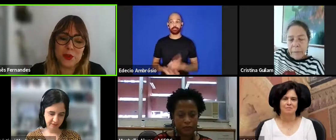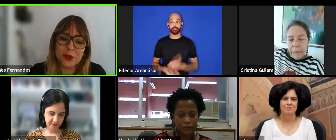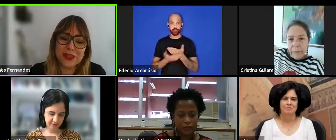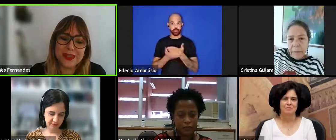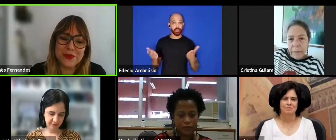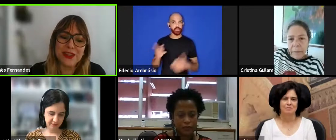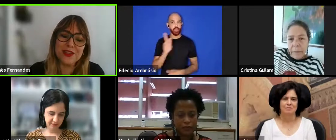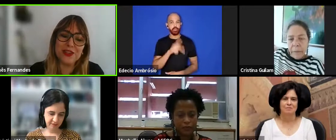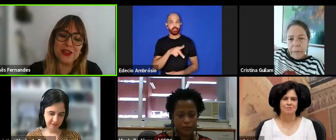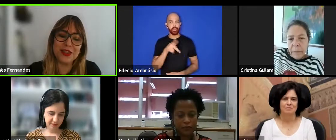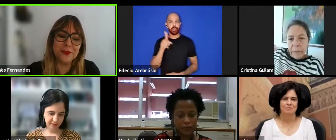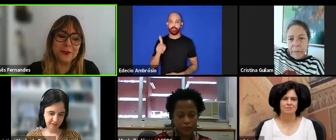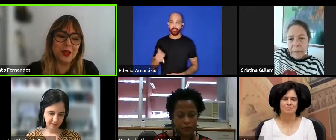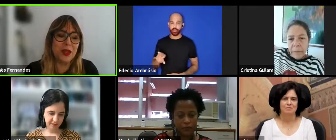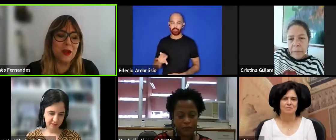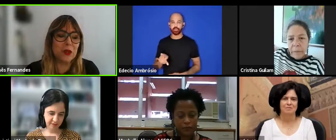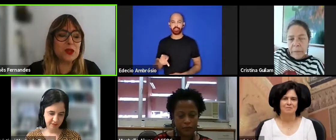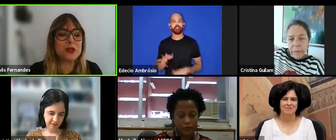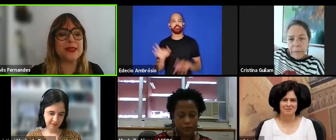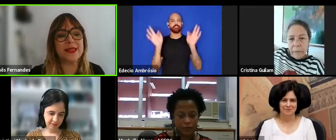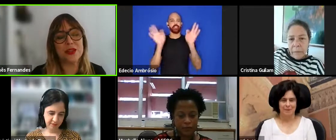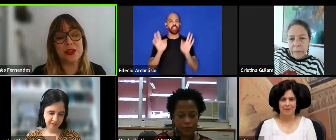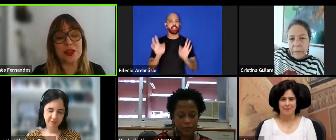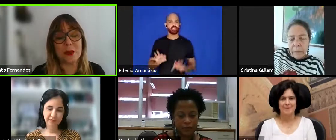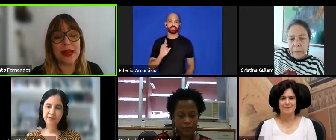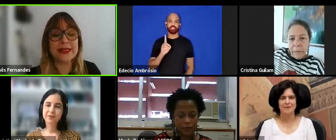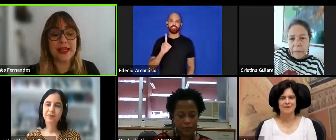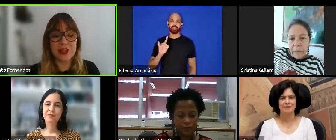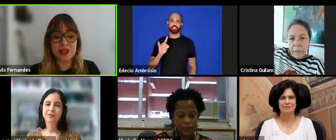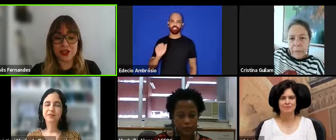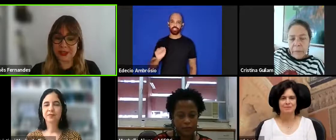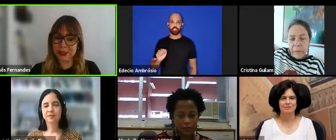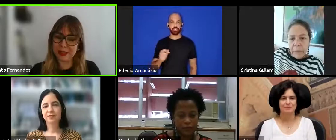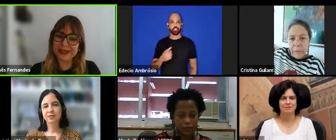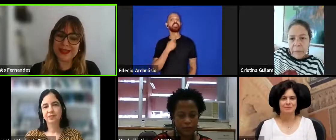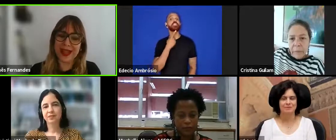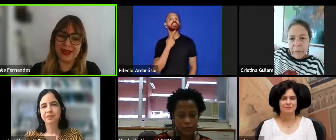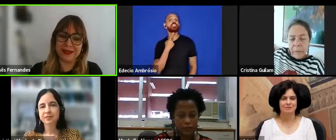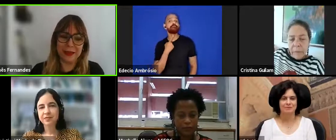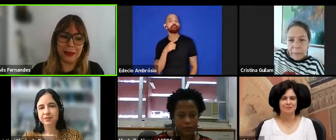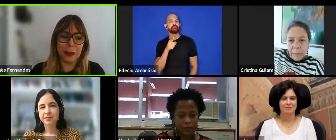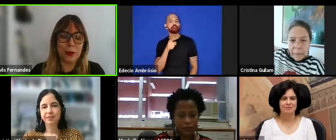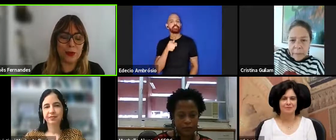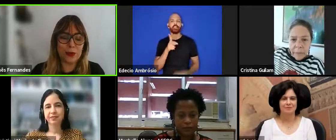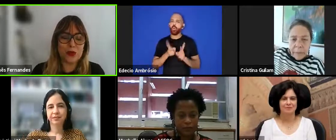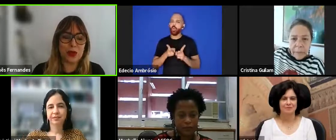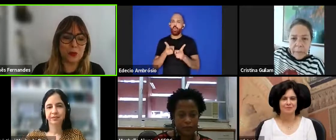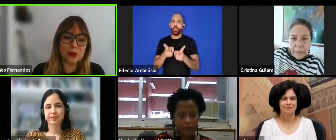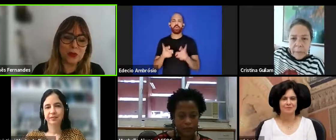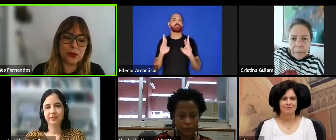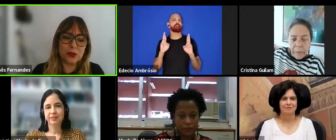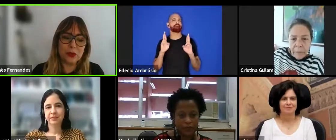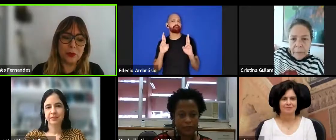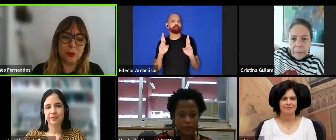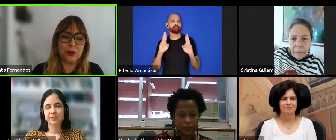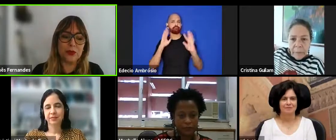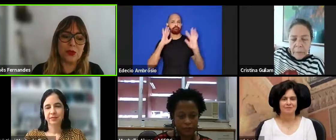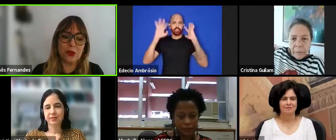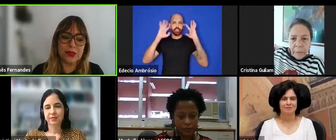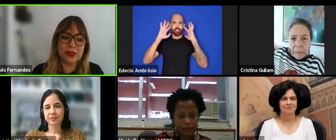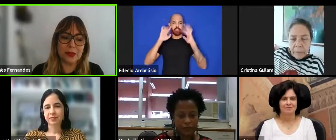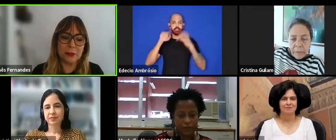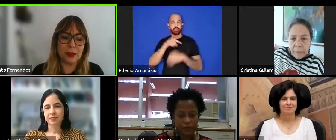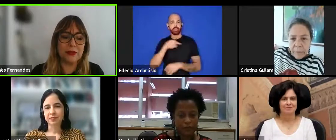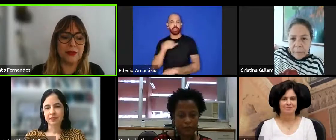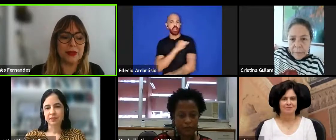e professoras, um feliz dia. E o nosso desejo que jamais deixem de esperançar por nossos alunos, por